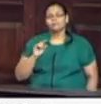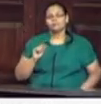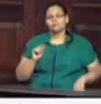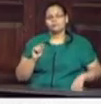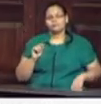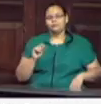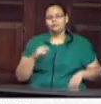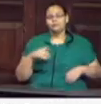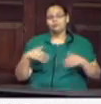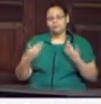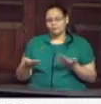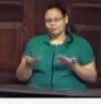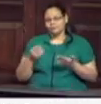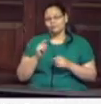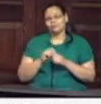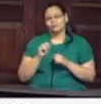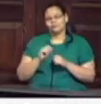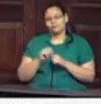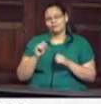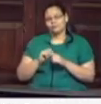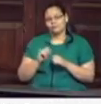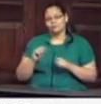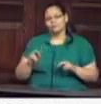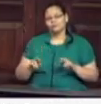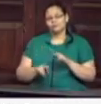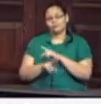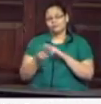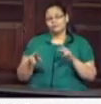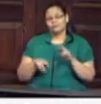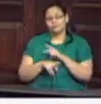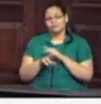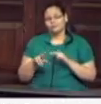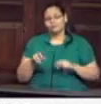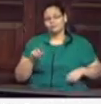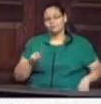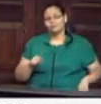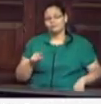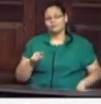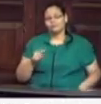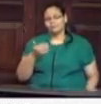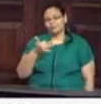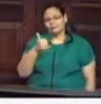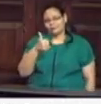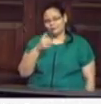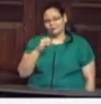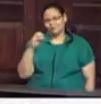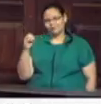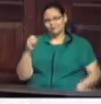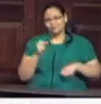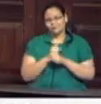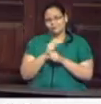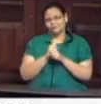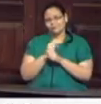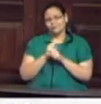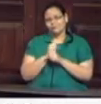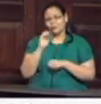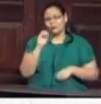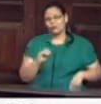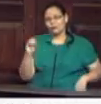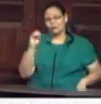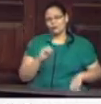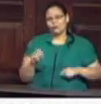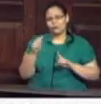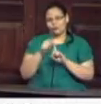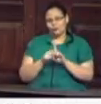inclusive, quando faz referência à Revolução Bolchevique, que ano que vem faz 100 anos, outubro do ano que vem. É verdade, né?